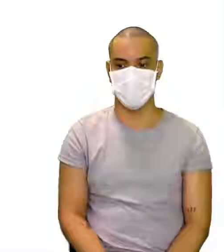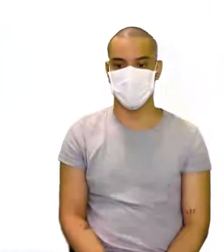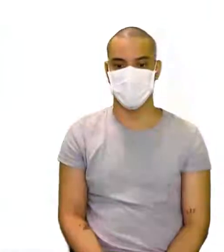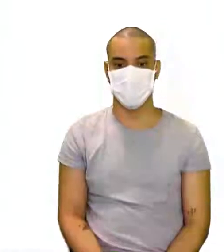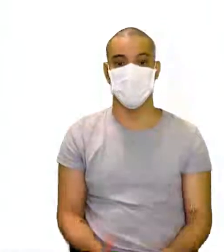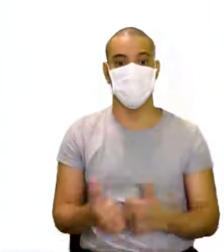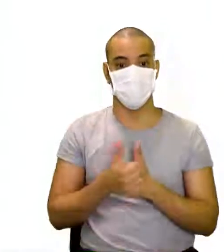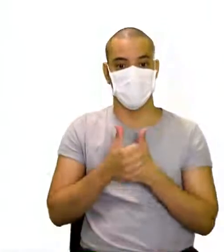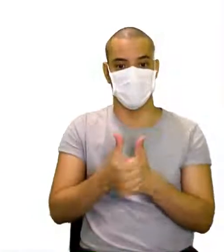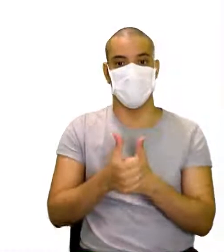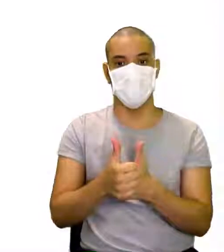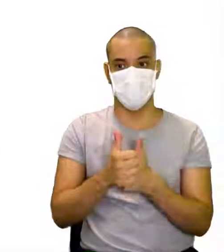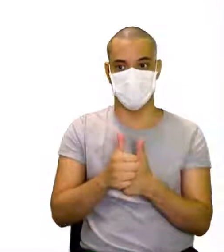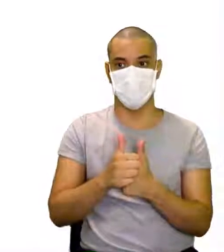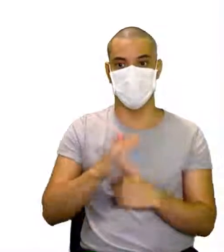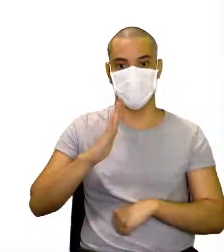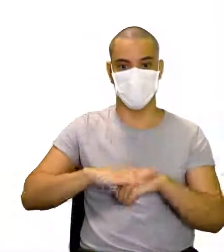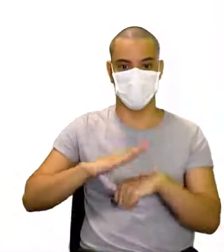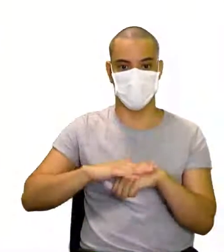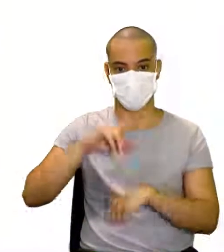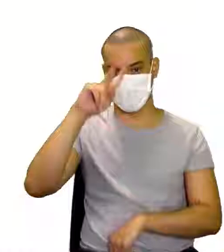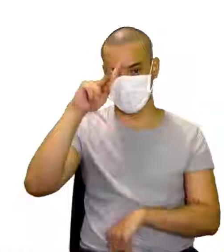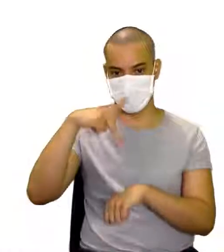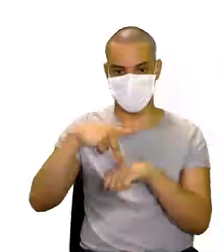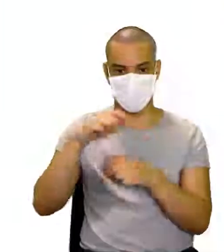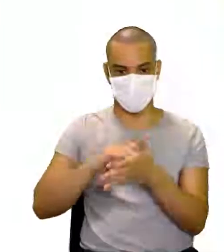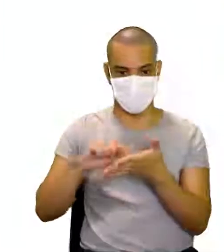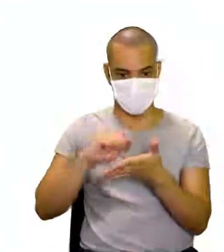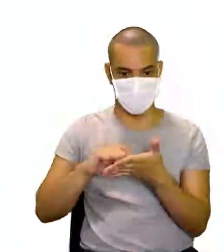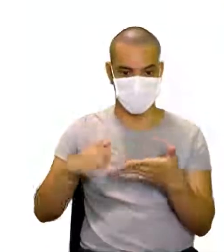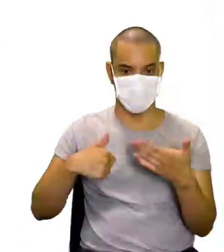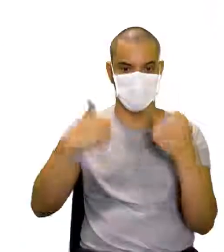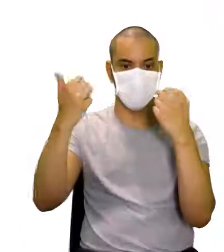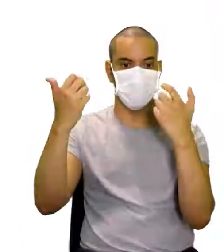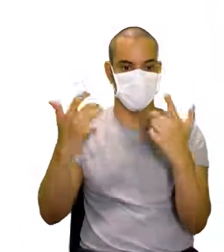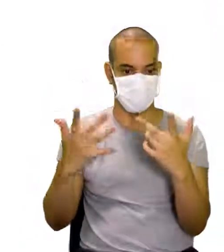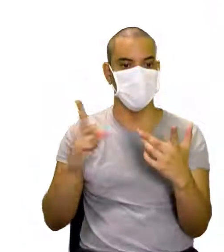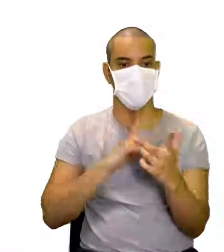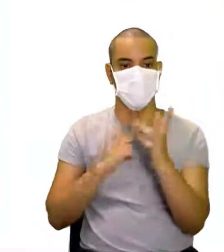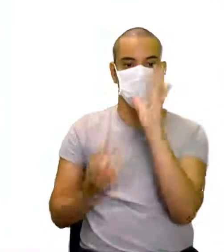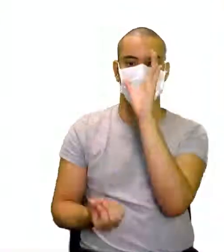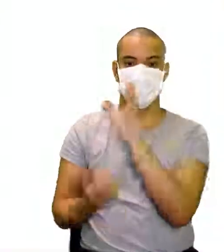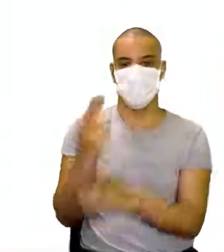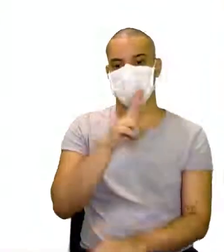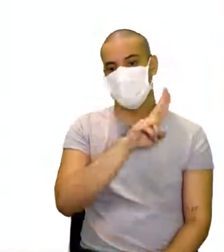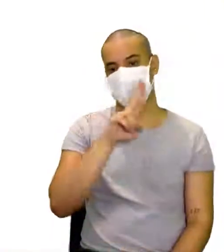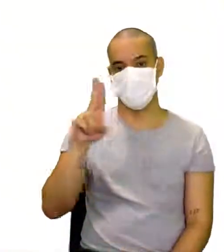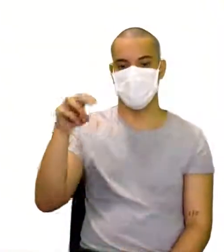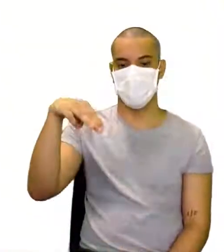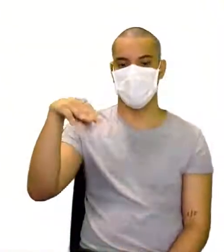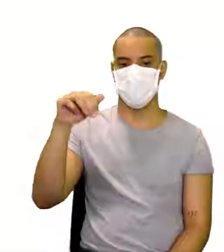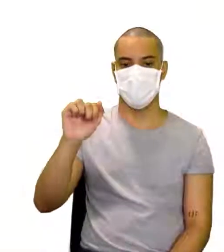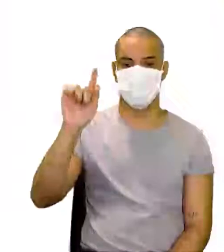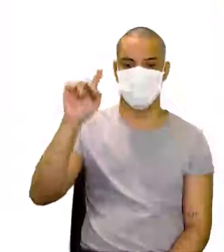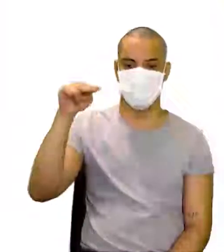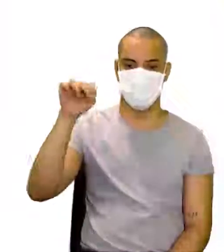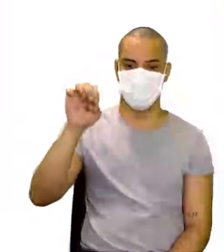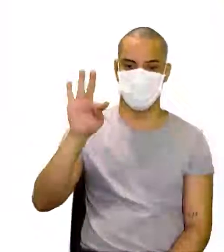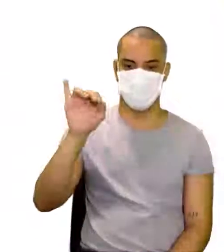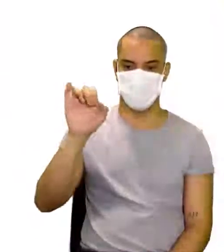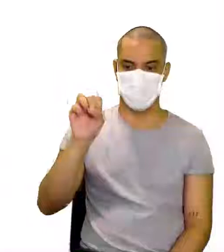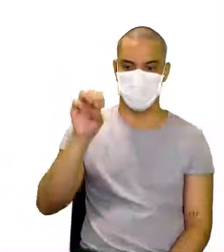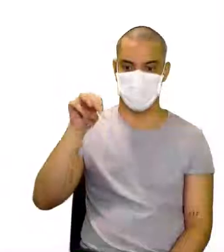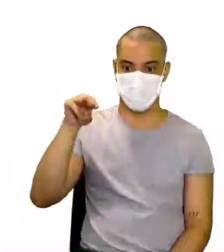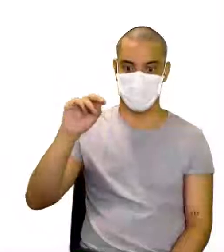alguns autores, do nome da região derivou-se o termo magnetismo, até hoje utilizado aí para estudar